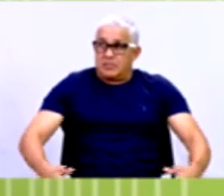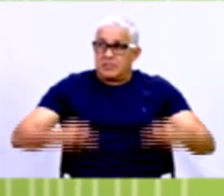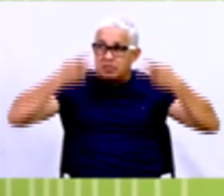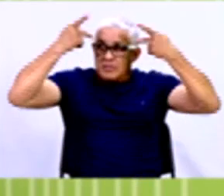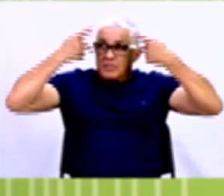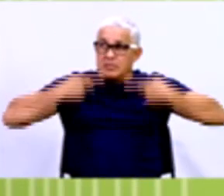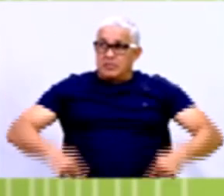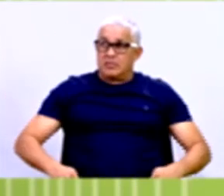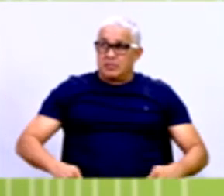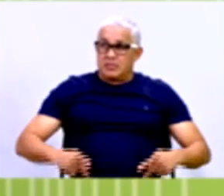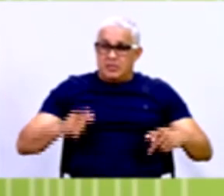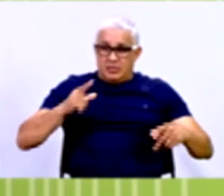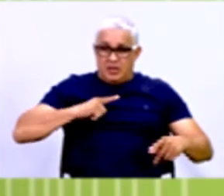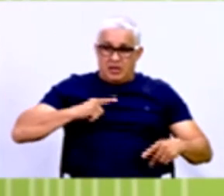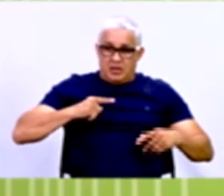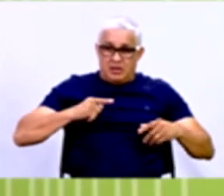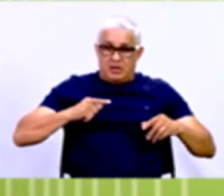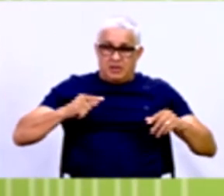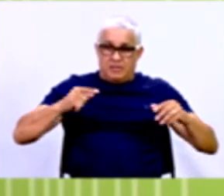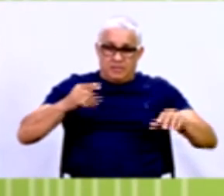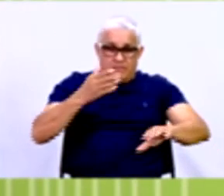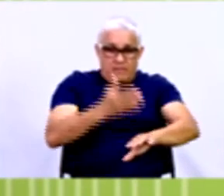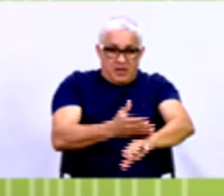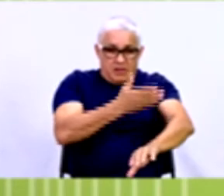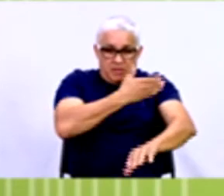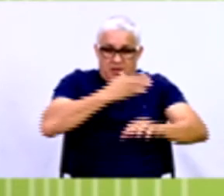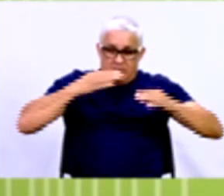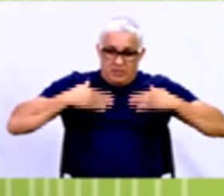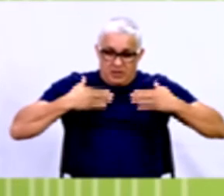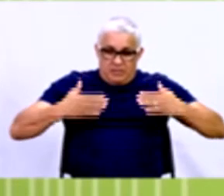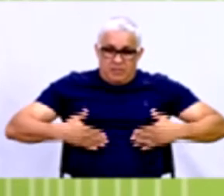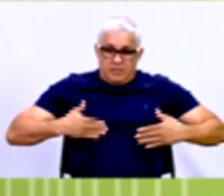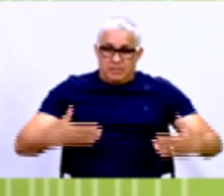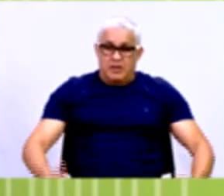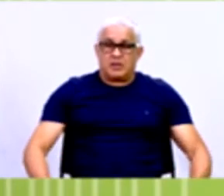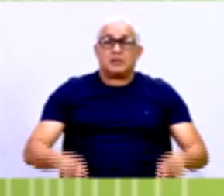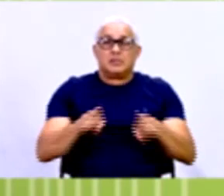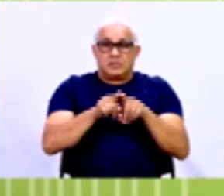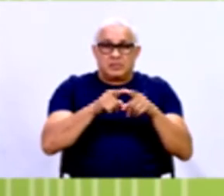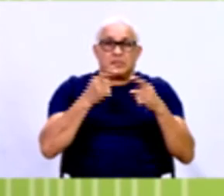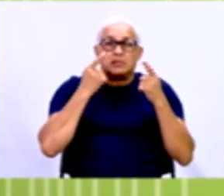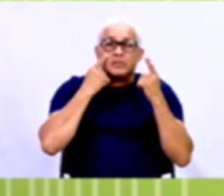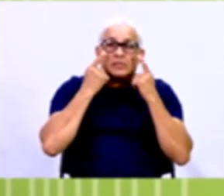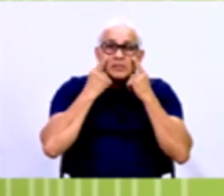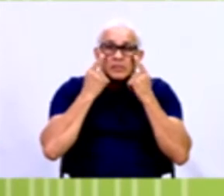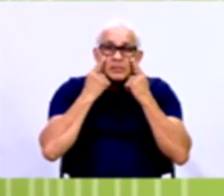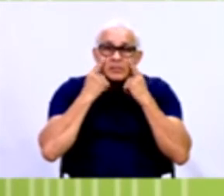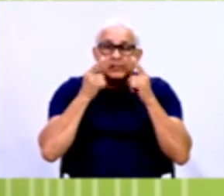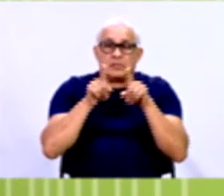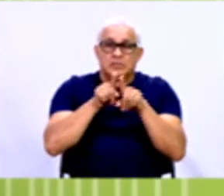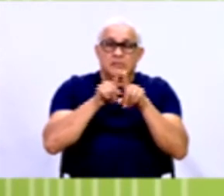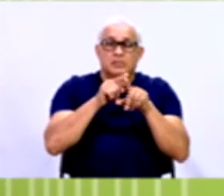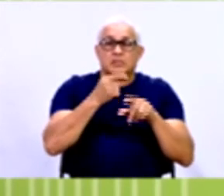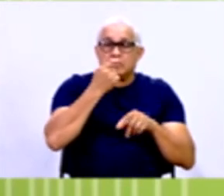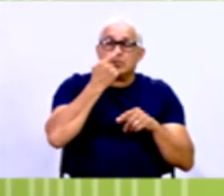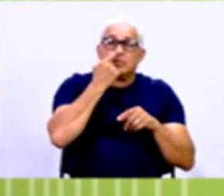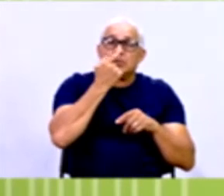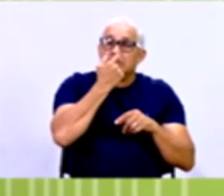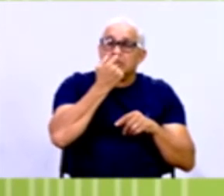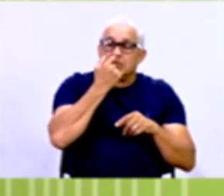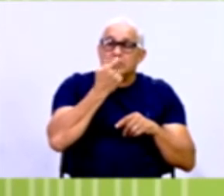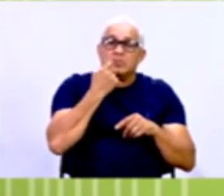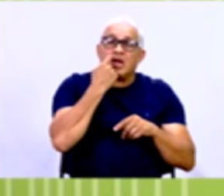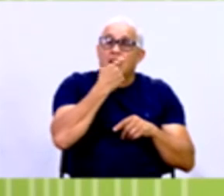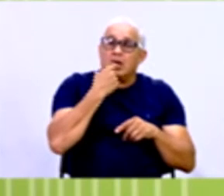são categorizados os EPIs, né? A visão, as vias respiratórias, a boca, o